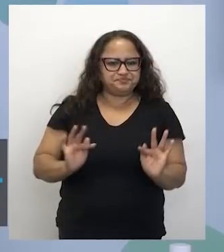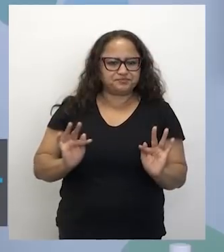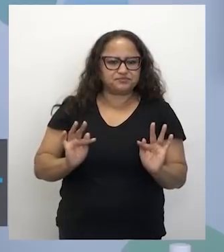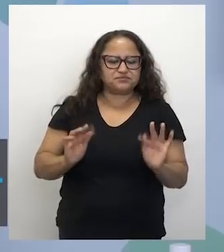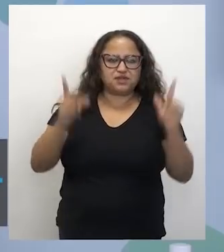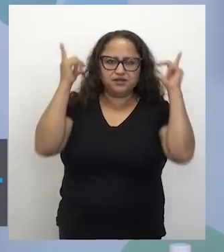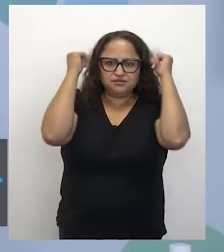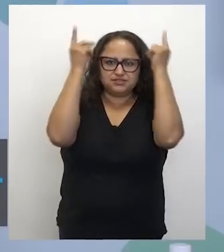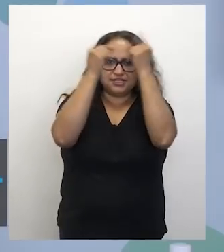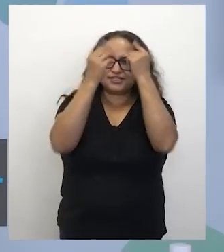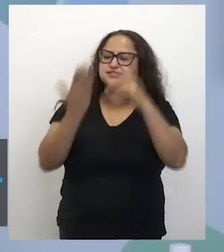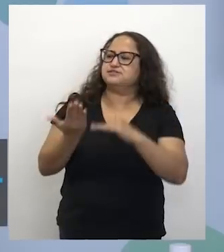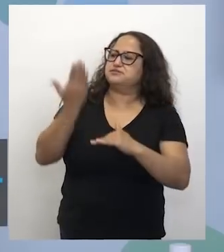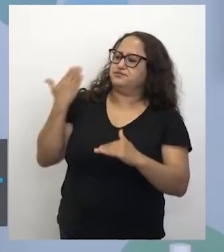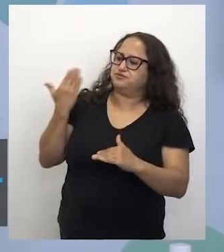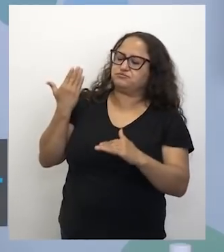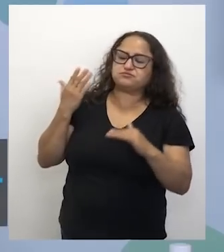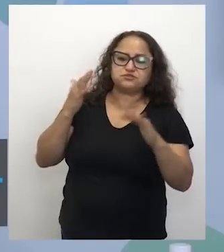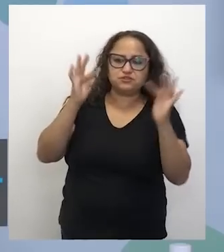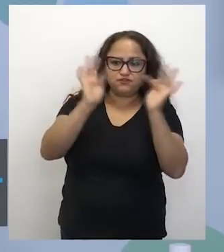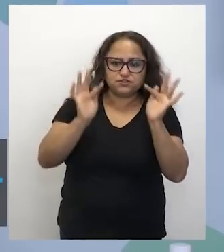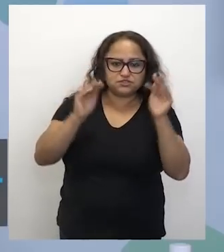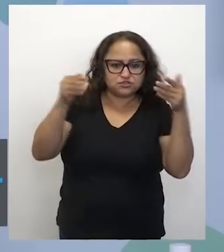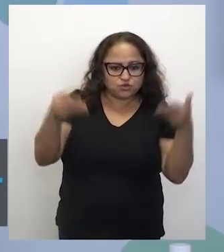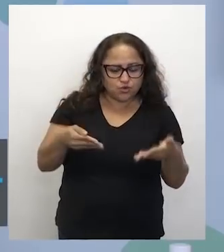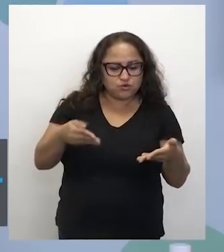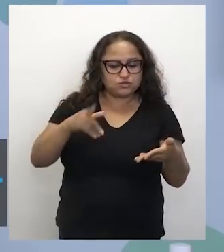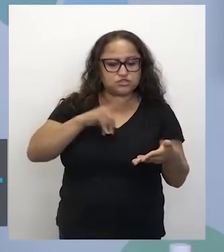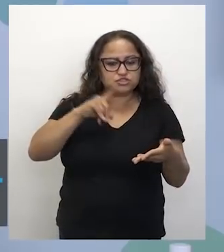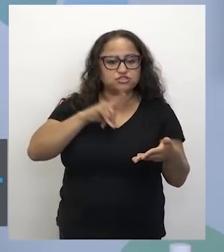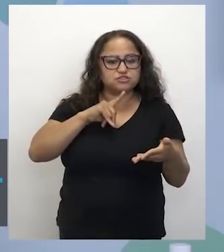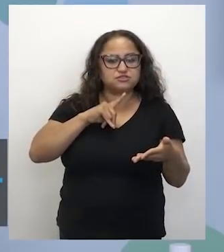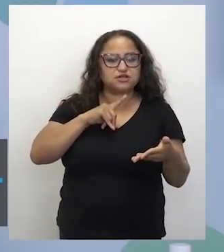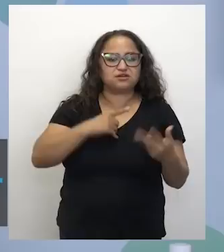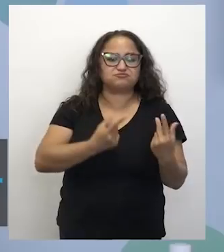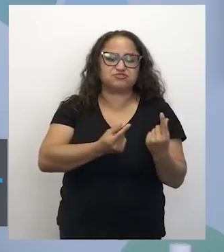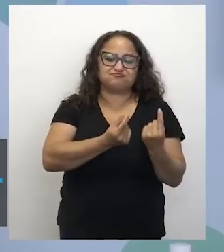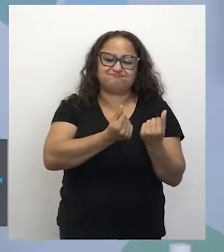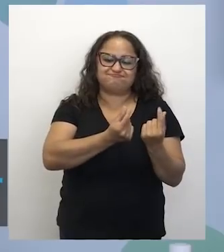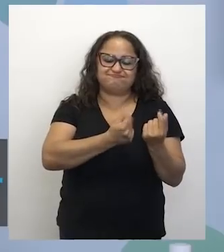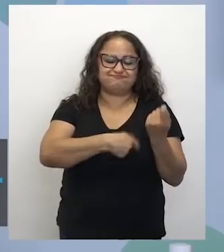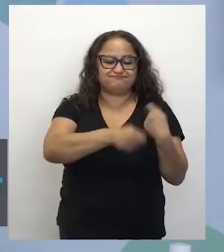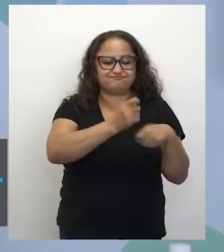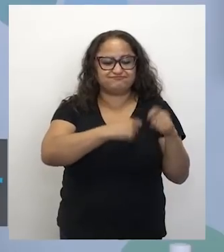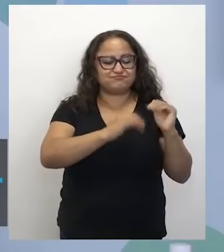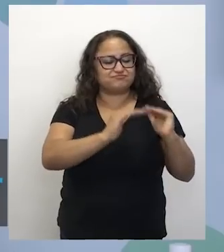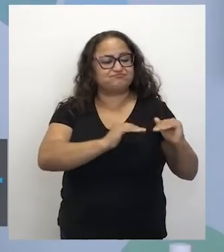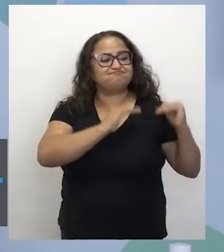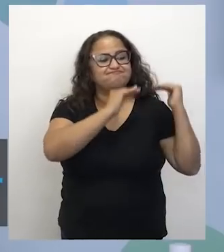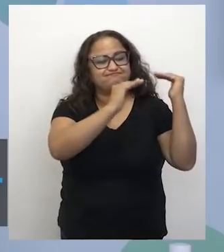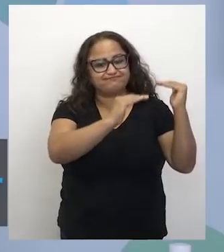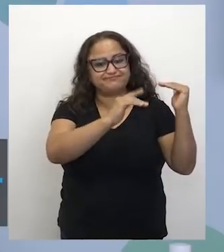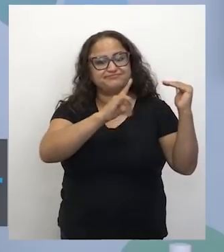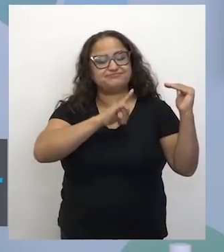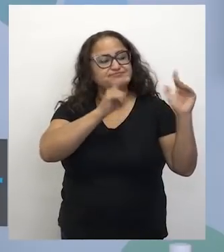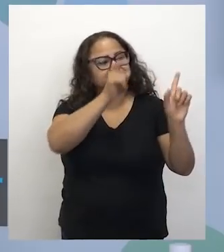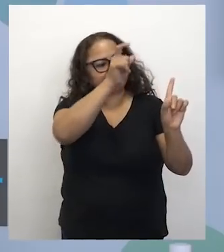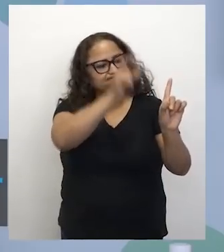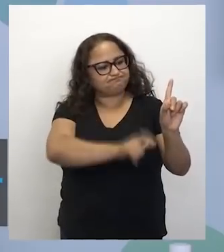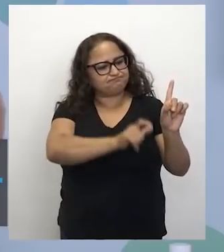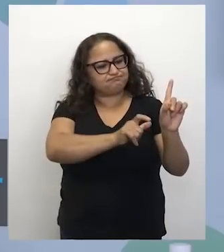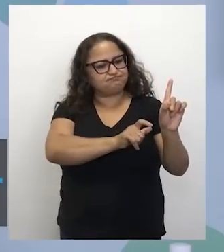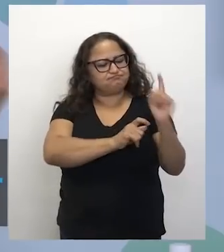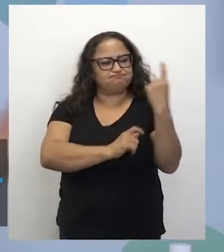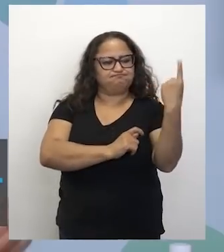lá na Grécia Antiga, com a felicidade hoje ela está relacionada ao consumo, à ostentação, ao individual. Isso